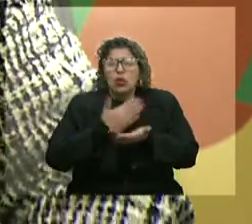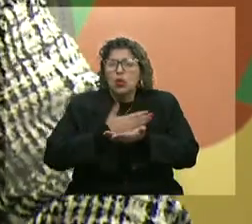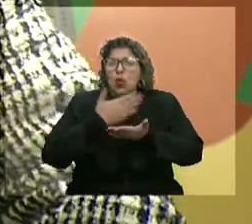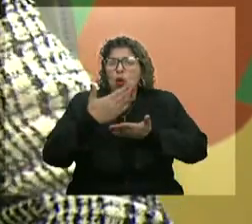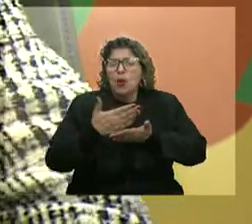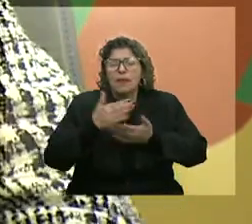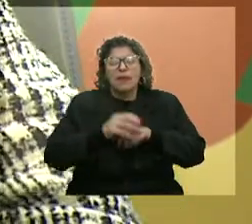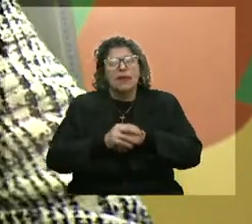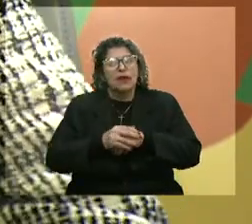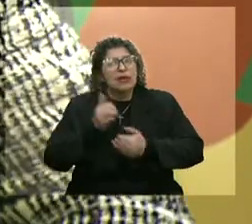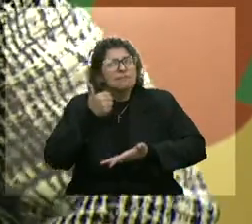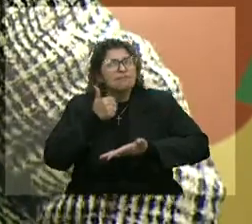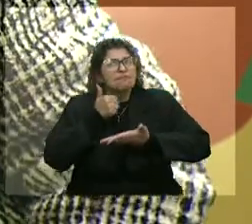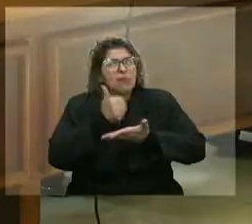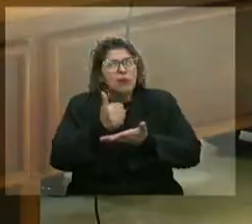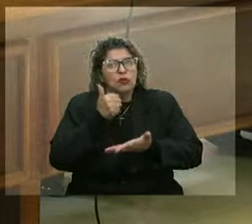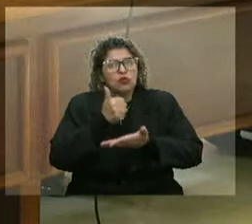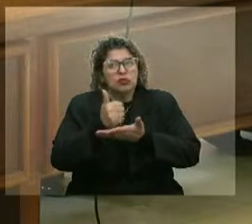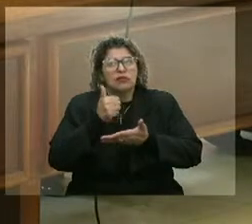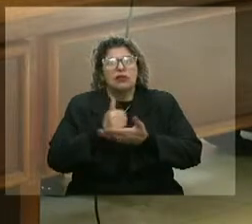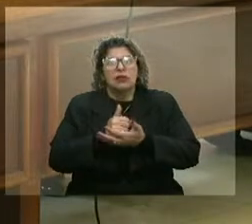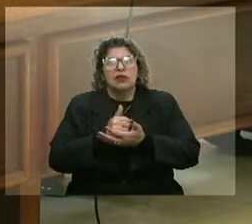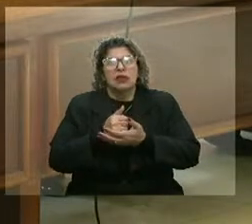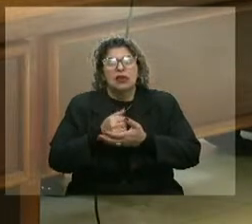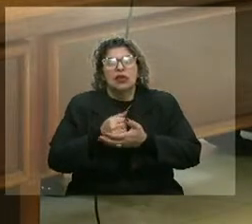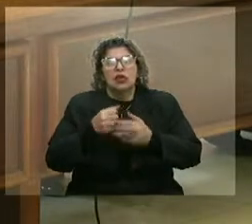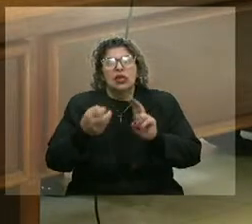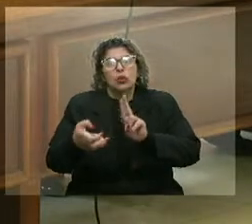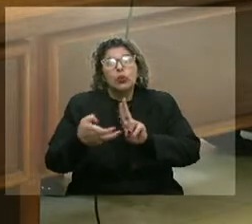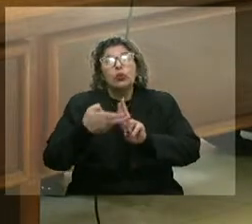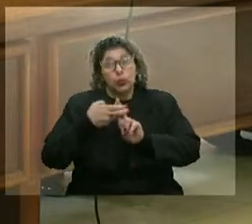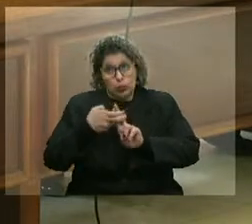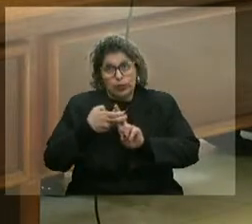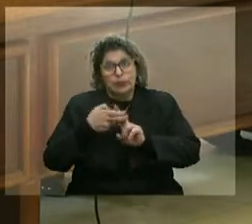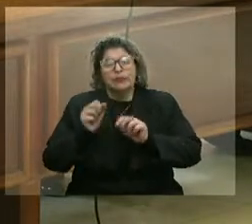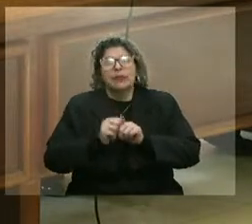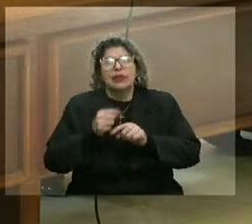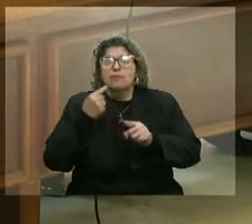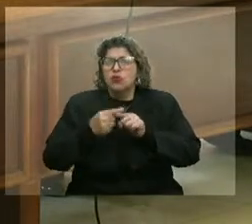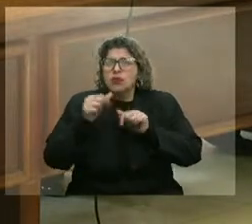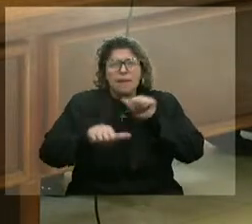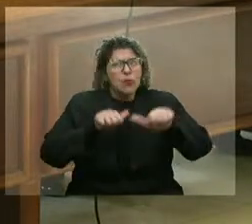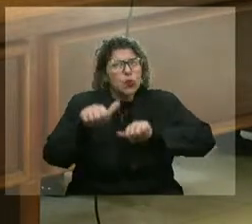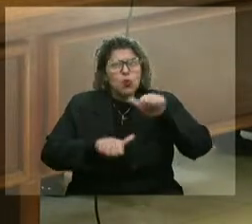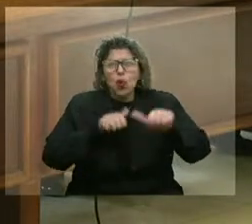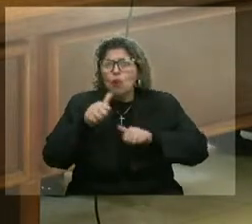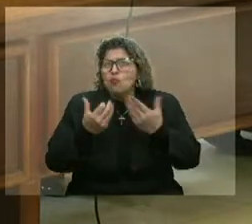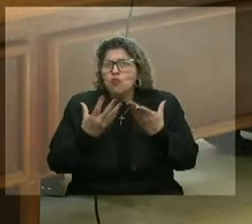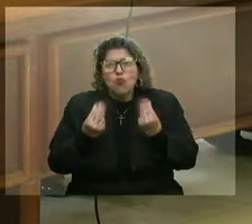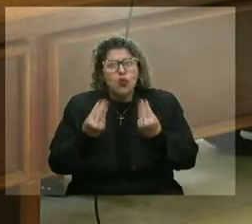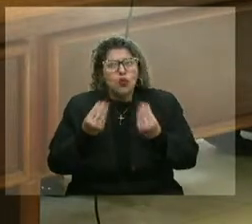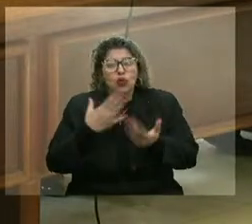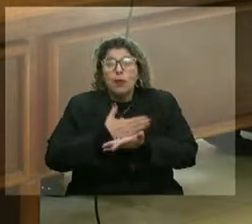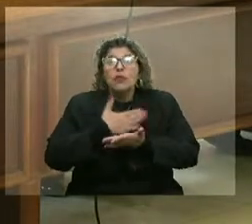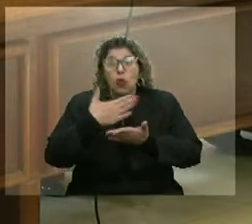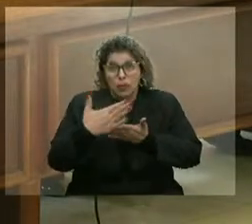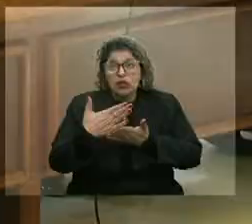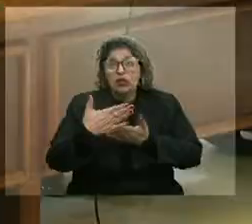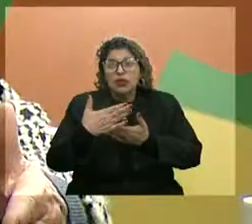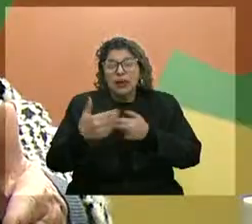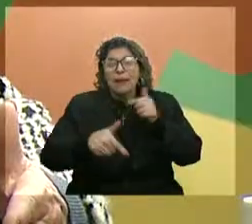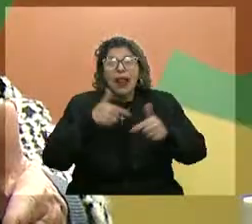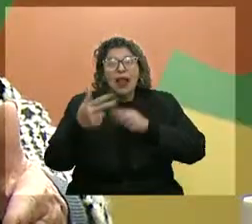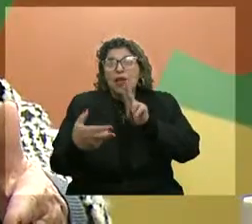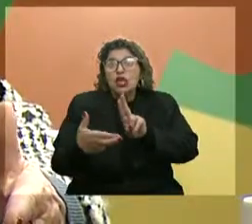início a construir o Sistema Único de Saúde. E por que que eu falo isso? Porque mudou muito. Quando se começou a trabalhar